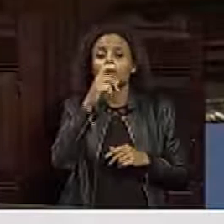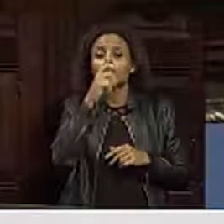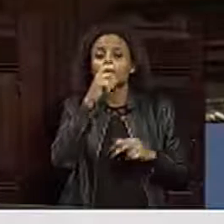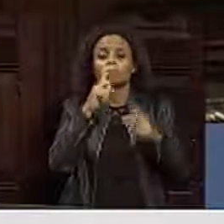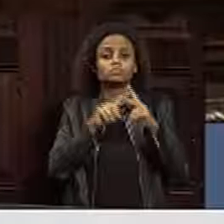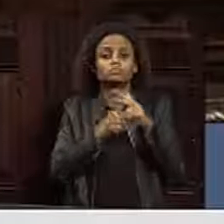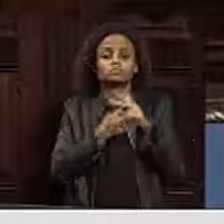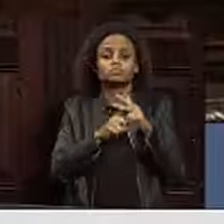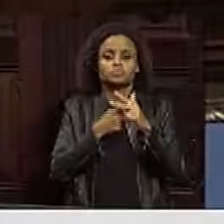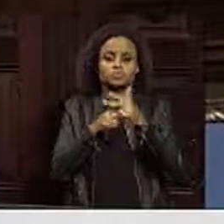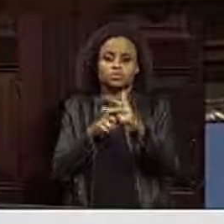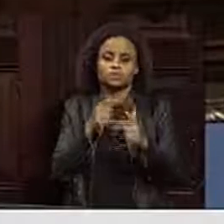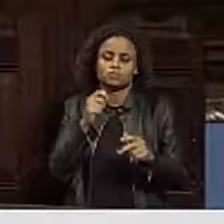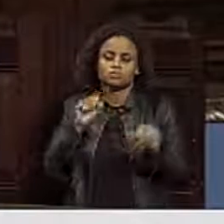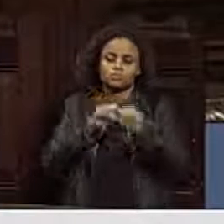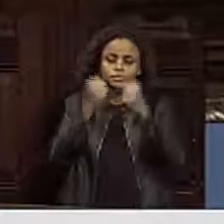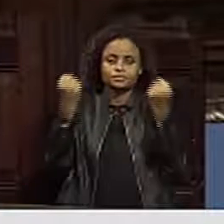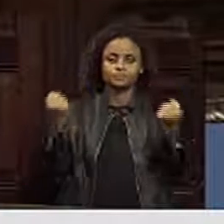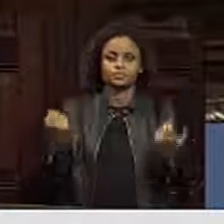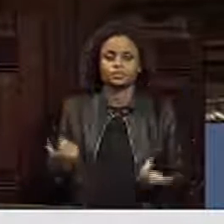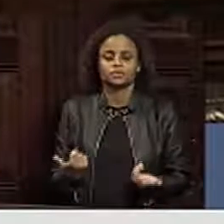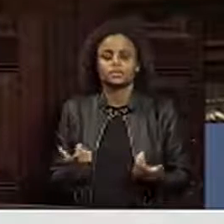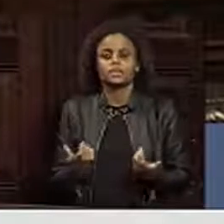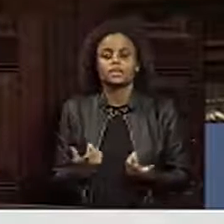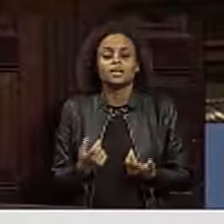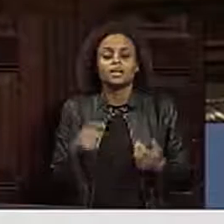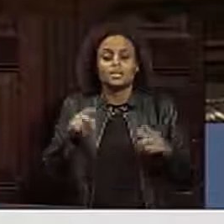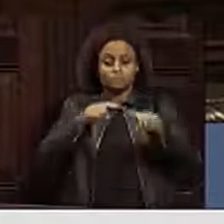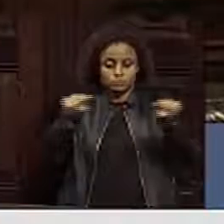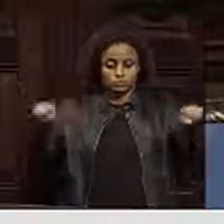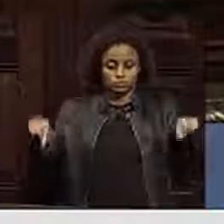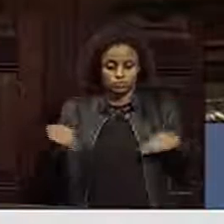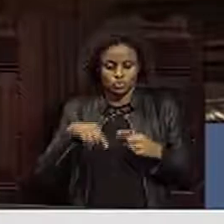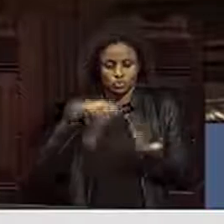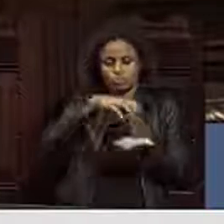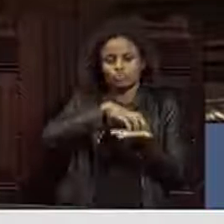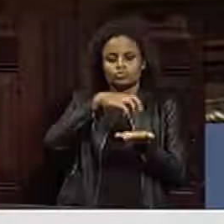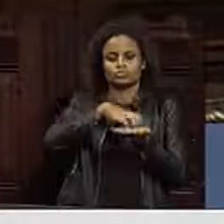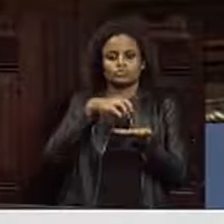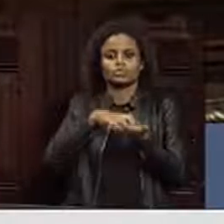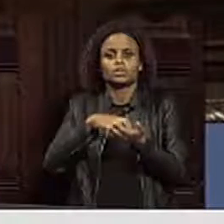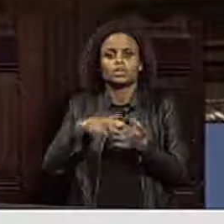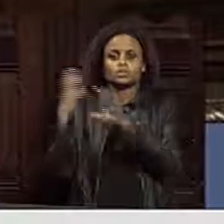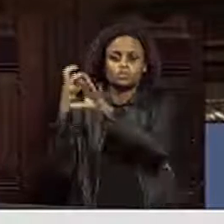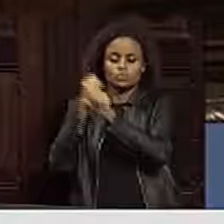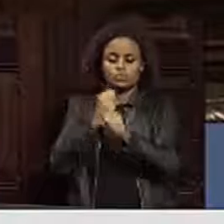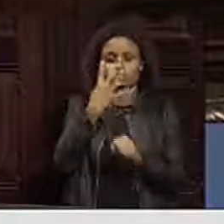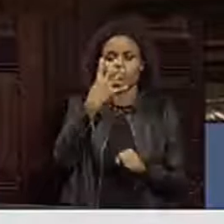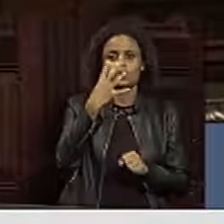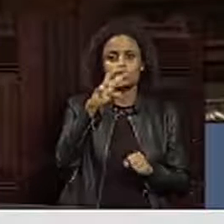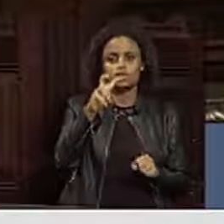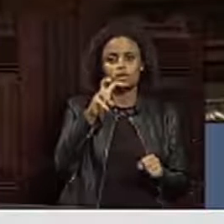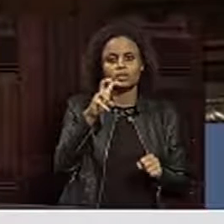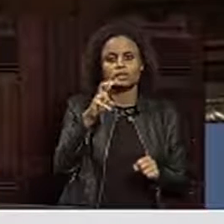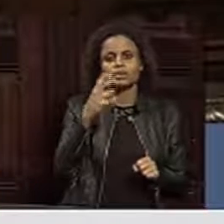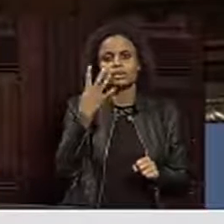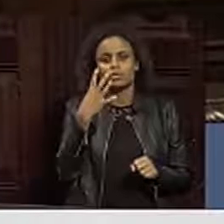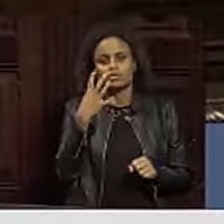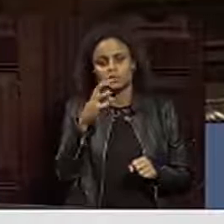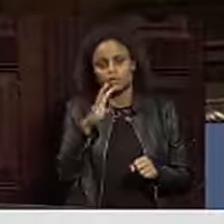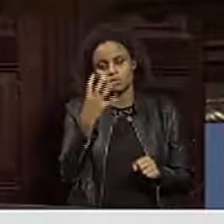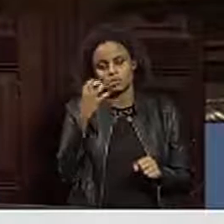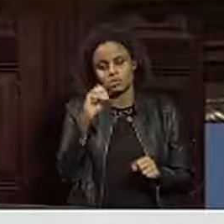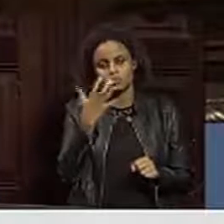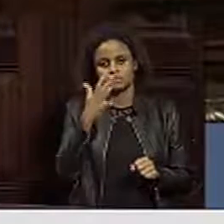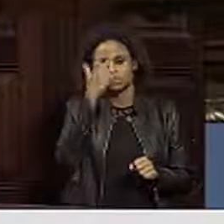40, 45 alunos, a 40 graus de temperatura? Como que